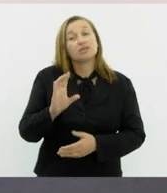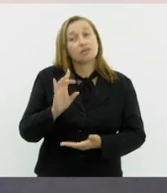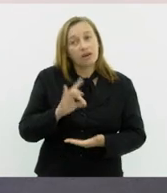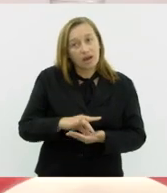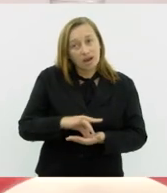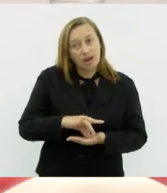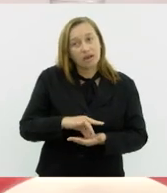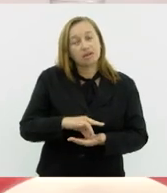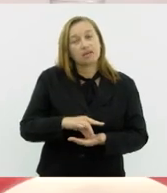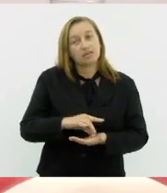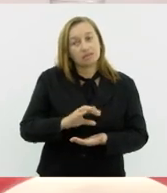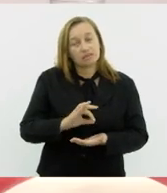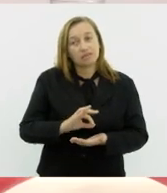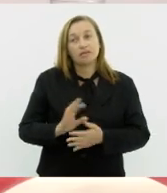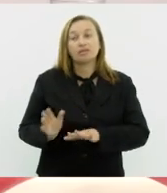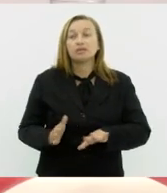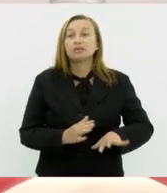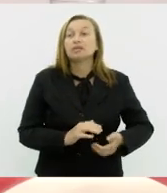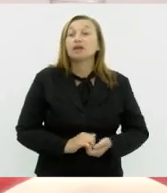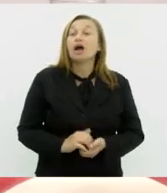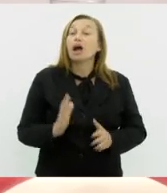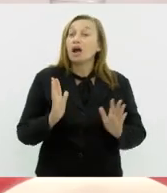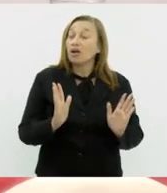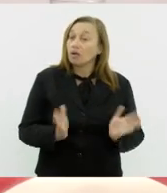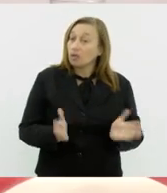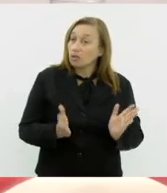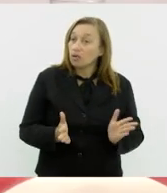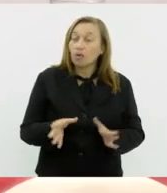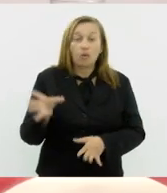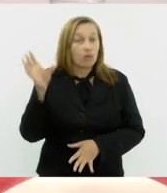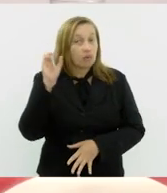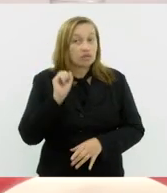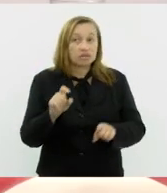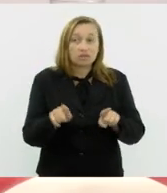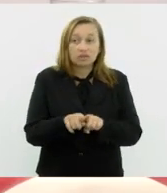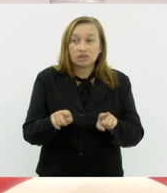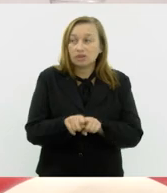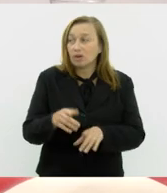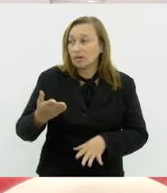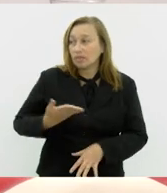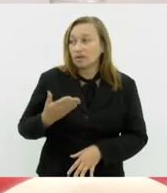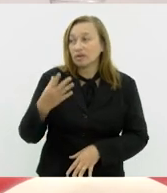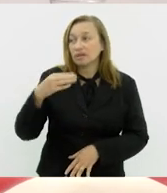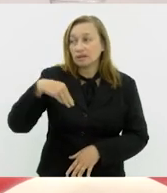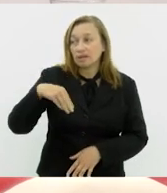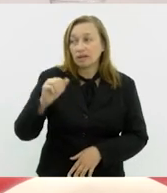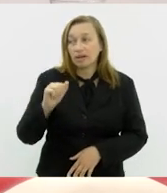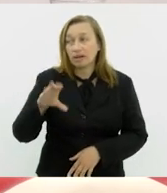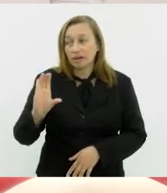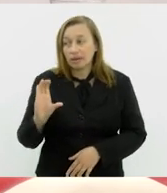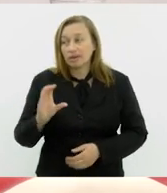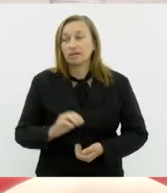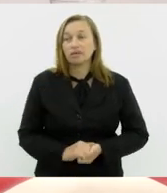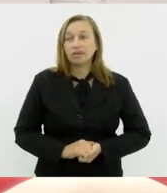né? É. Bom, vamos então agora ouvir também os colegas da ANAC. Quem gostaria de falar pela